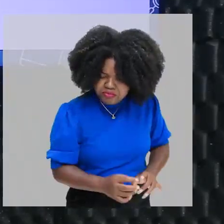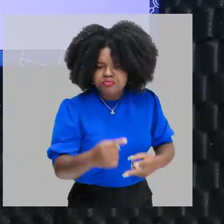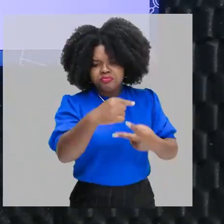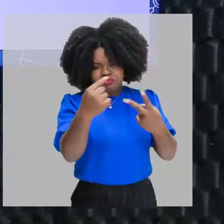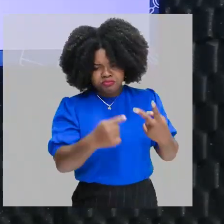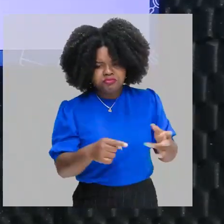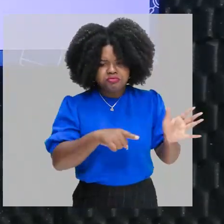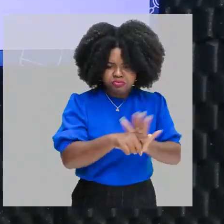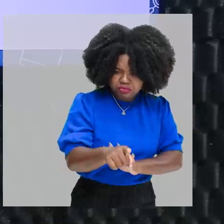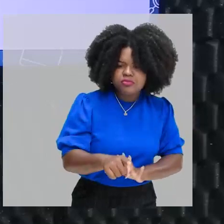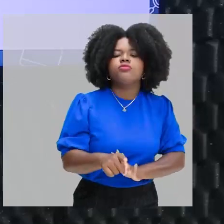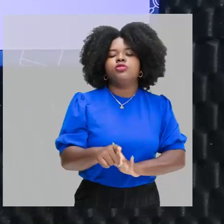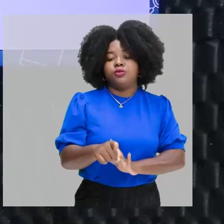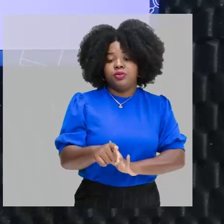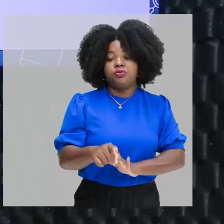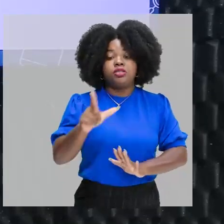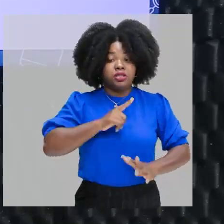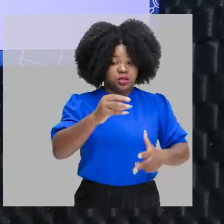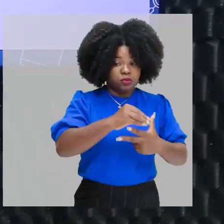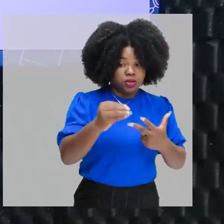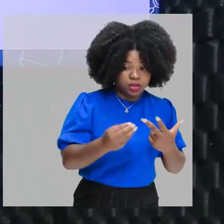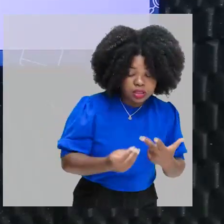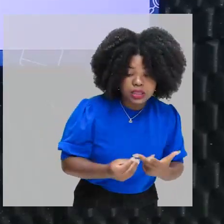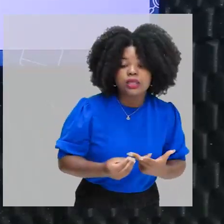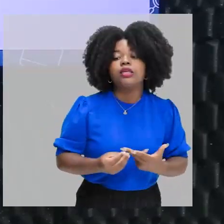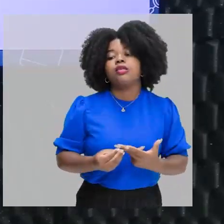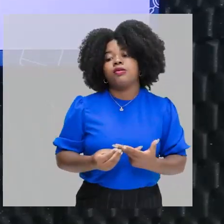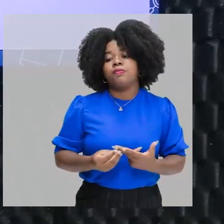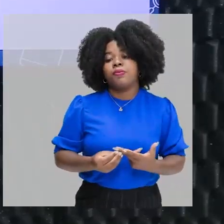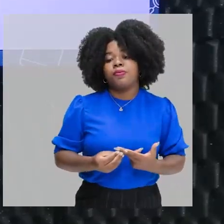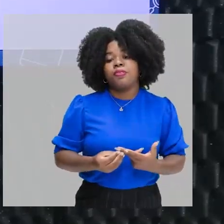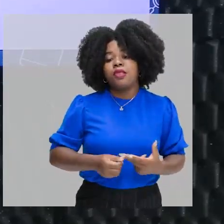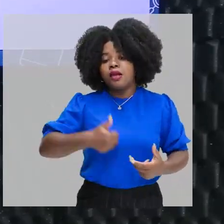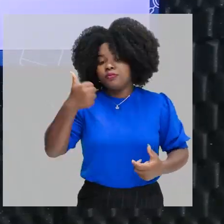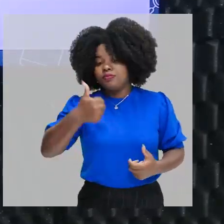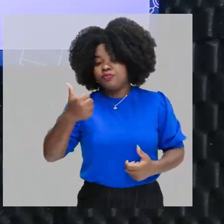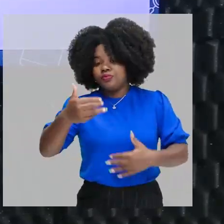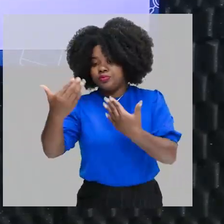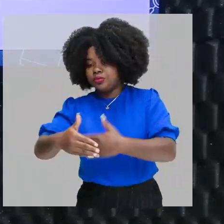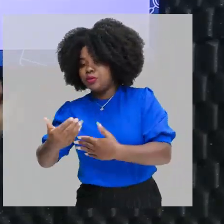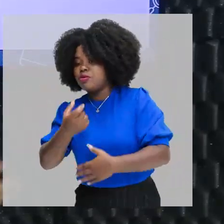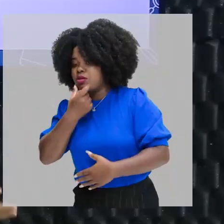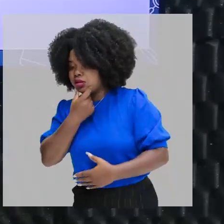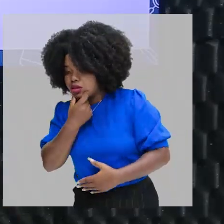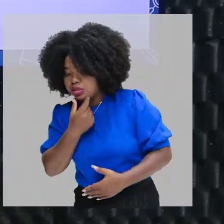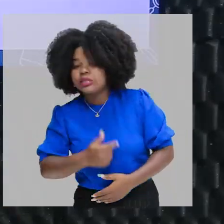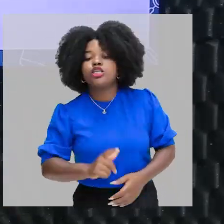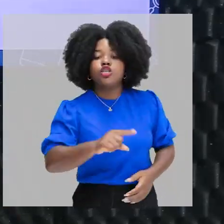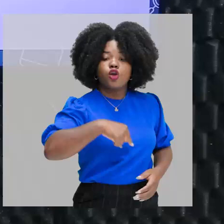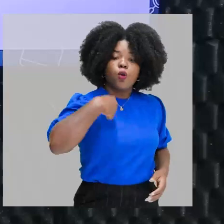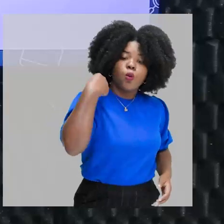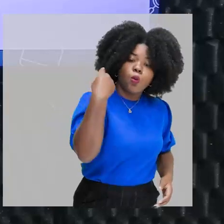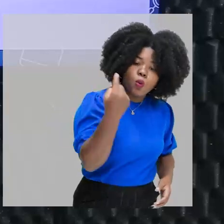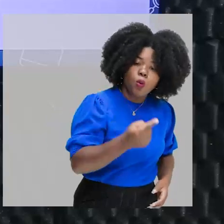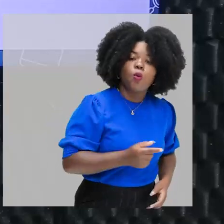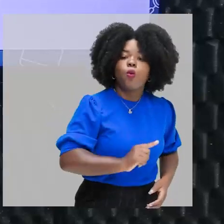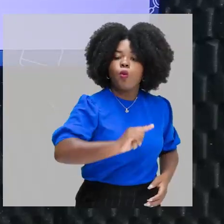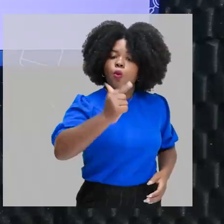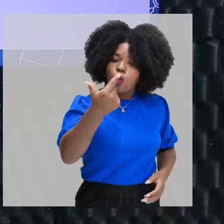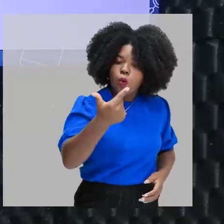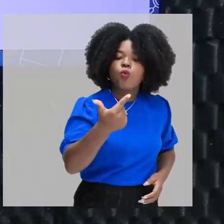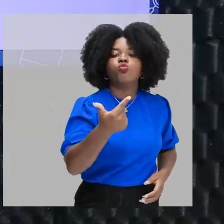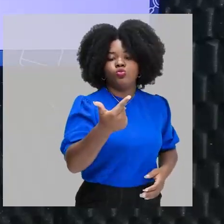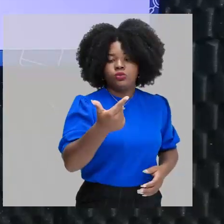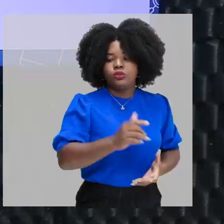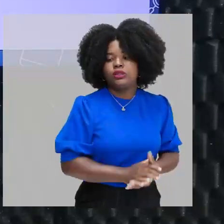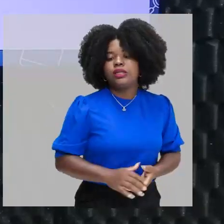foram citadas no Enem, uma delas, inclusive, na prova de inglês e outra no caderno de linguagens e